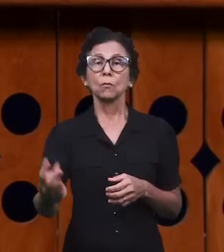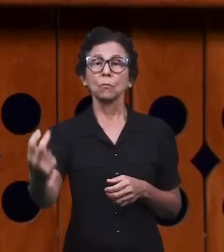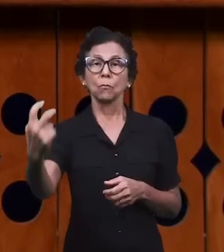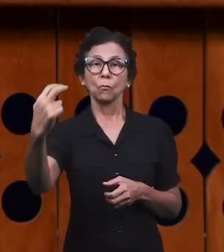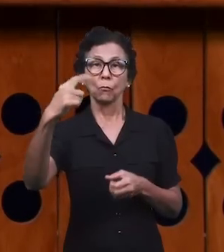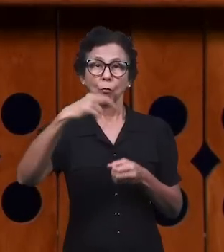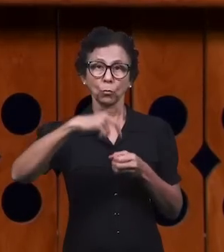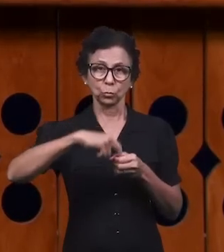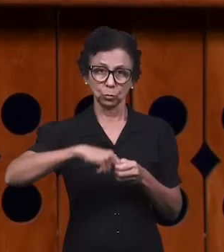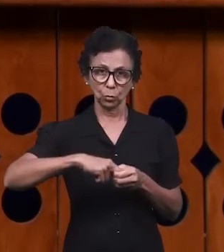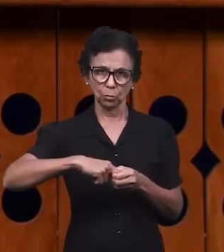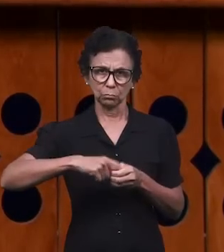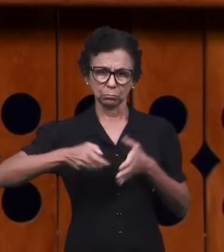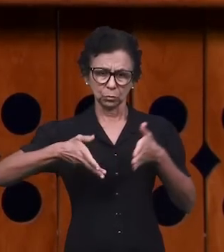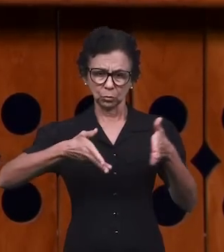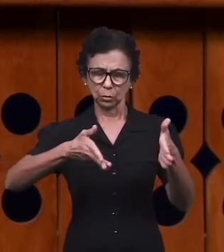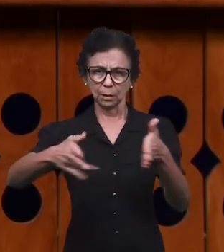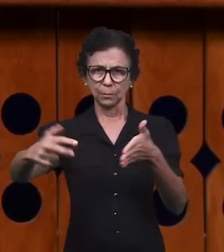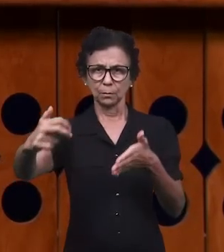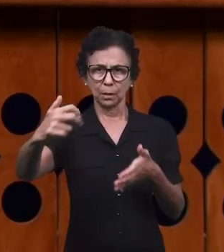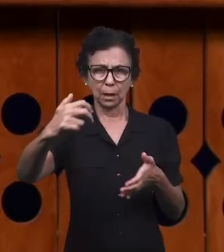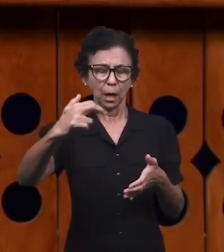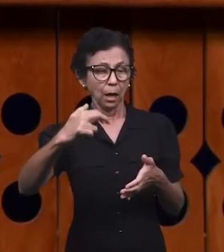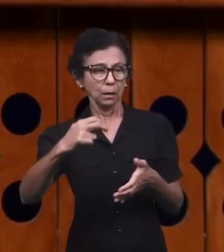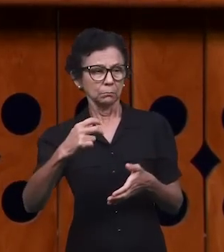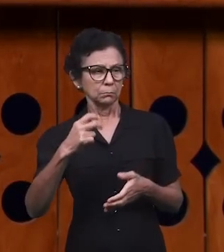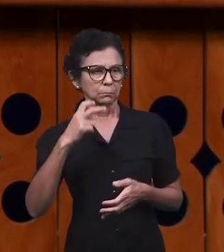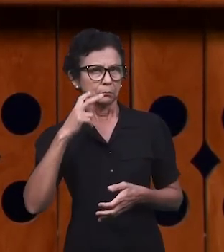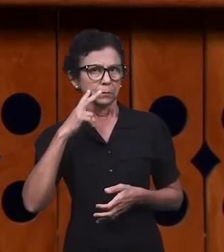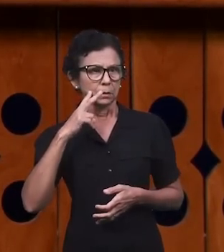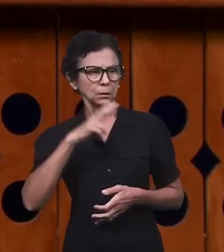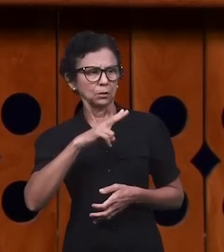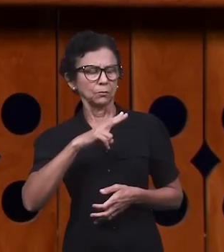produz mel assim eram abelhas. E então